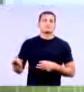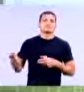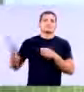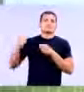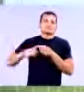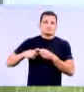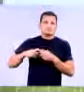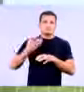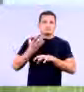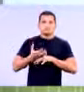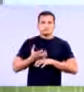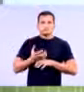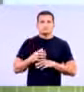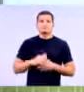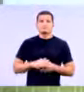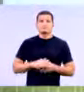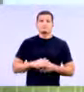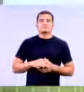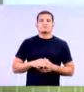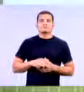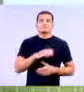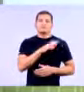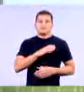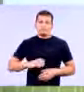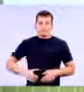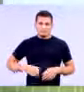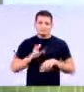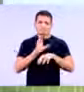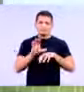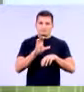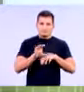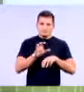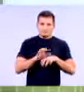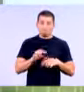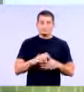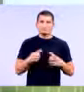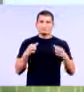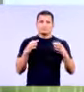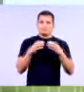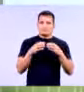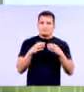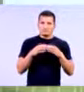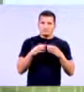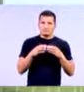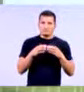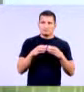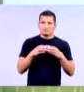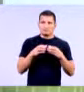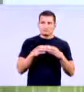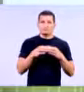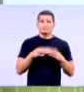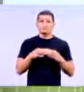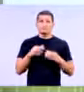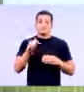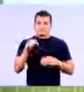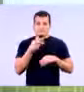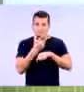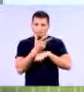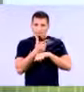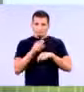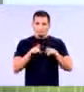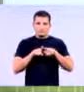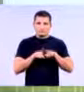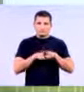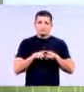disciplina, pela condução na coordenação do curso, a equipe da direção de ensino pelo suporte, a equipe do estúdio e